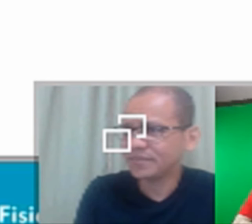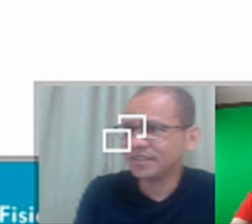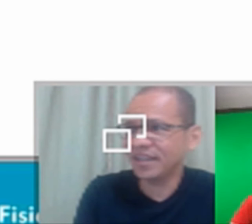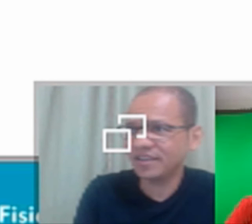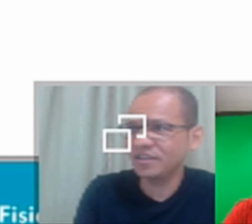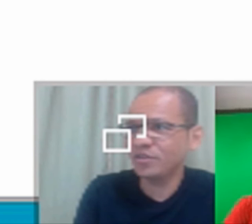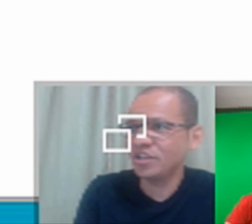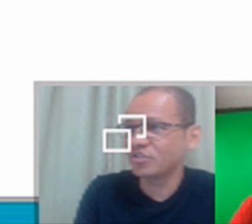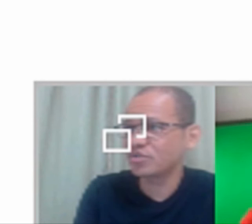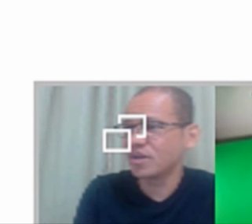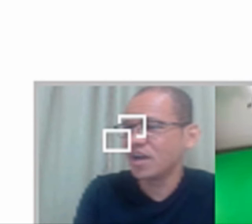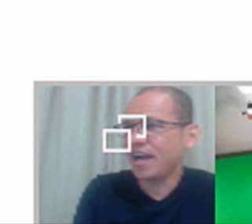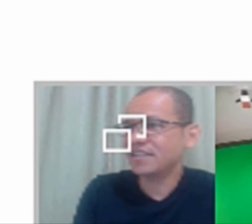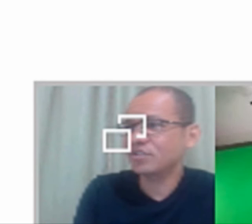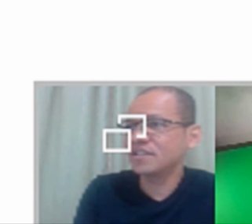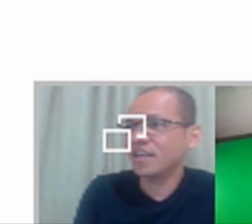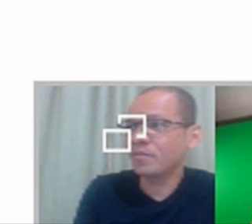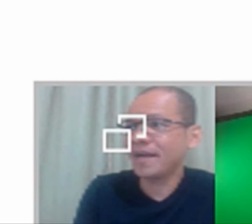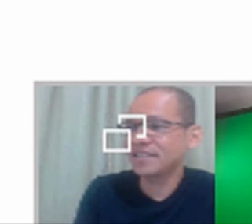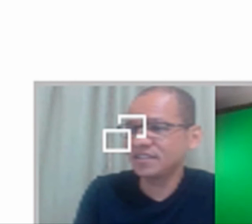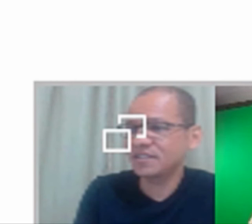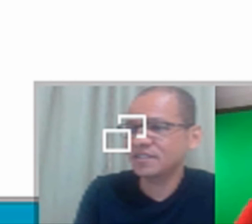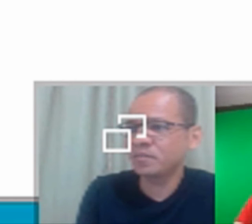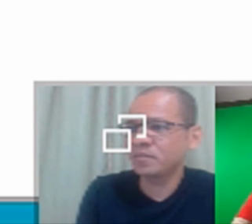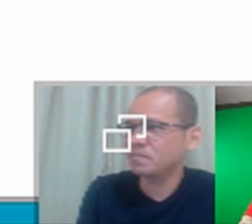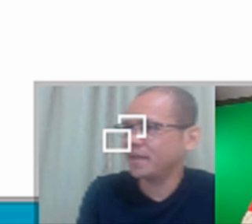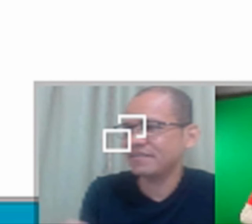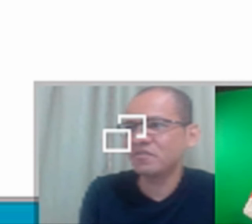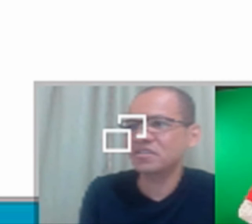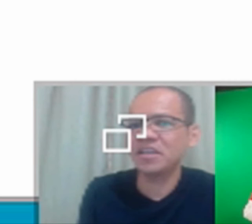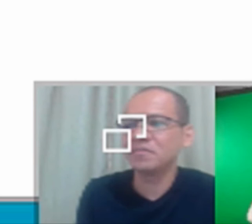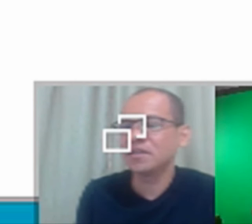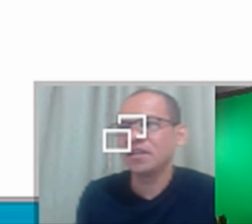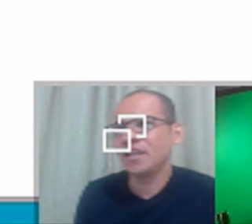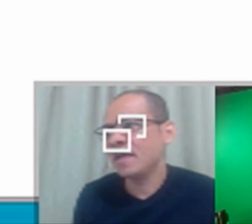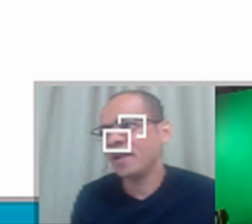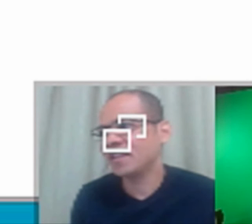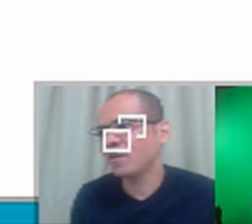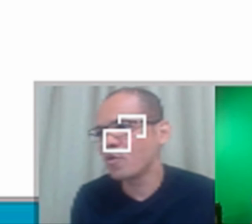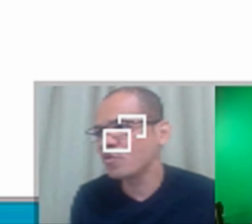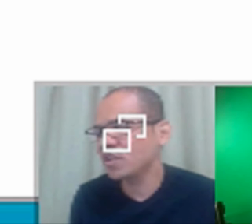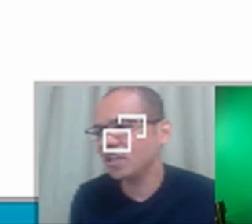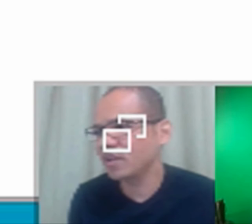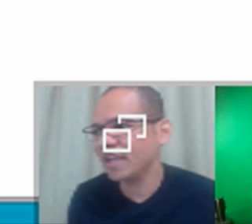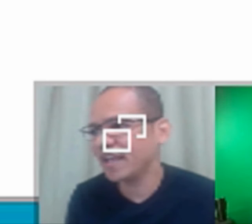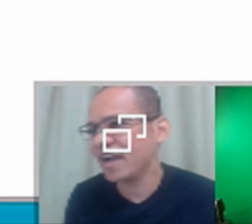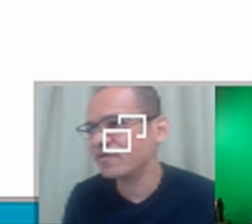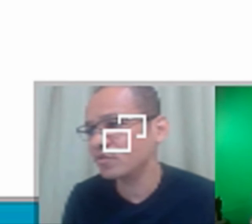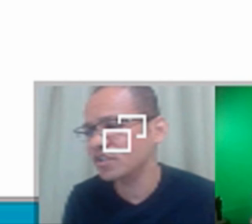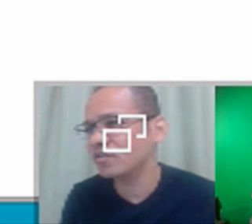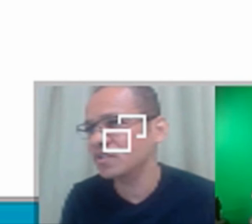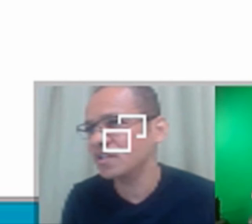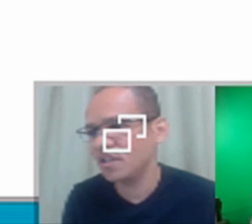visualizar, né, que no início as questões eram bastante simples, bastava você interpretar um pouco o texto,